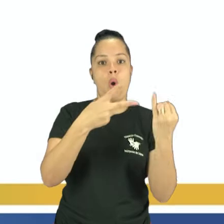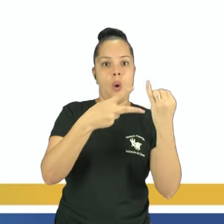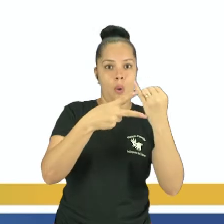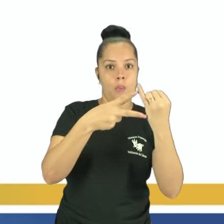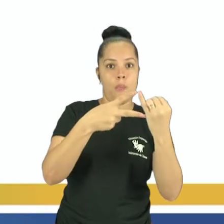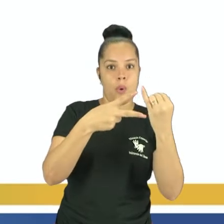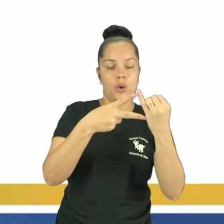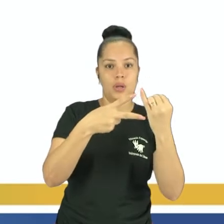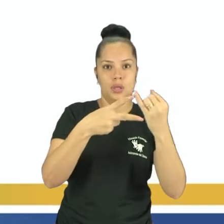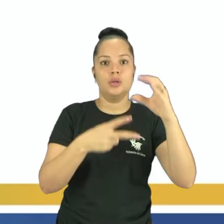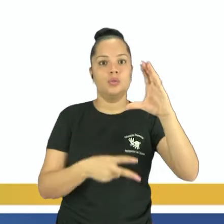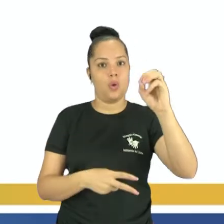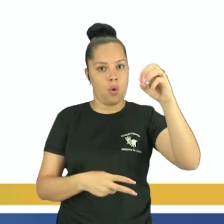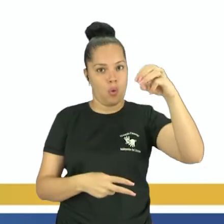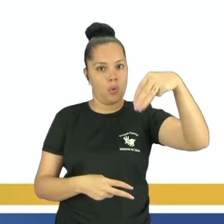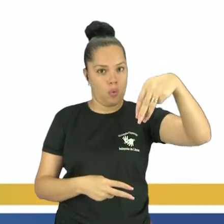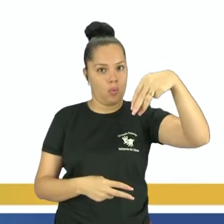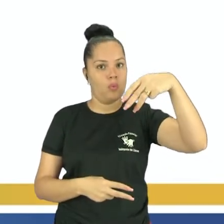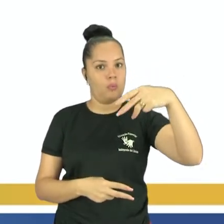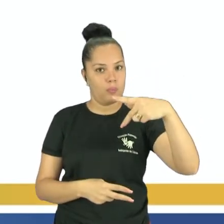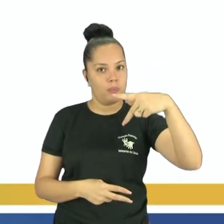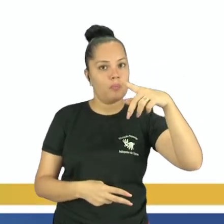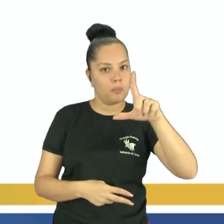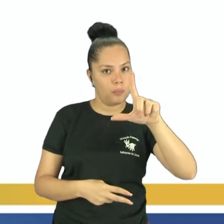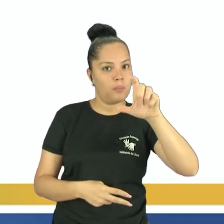de complexo, tá bom?